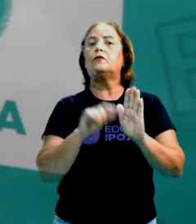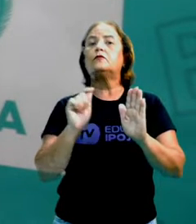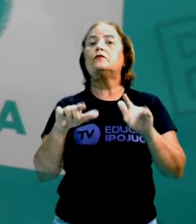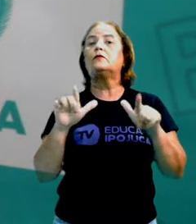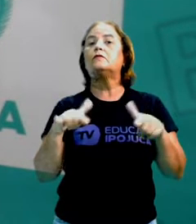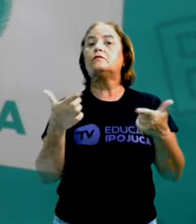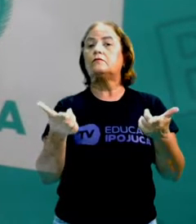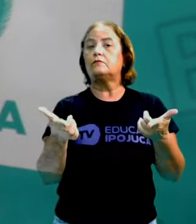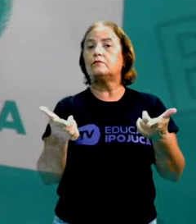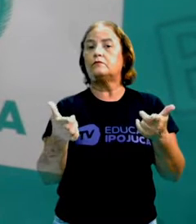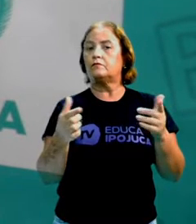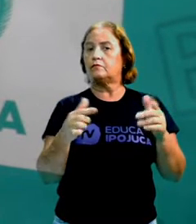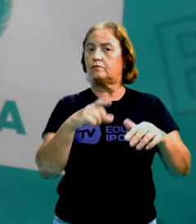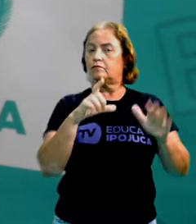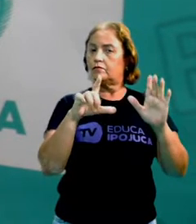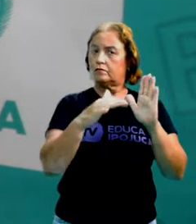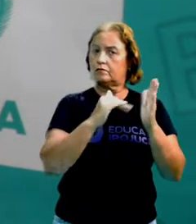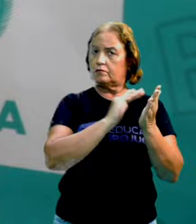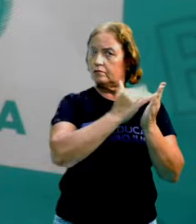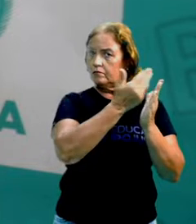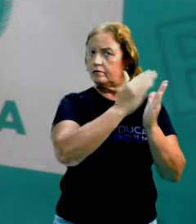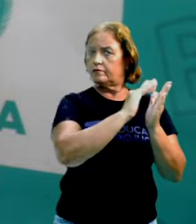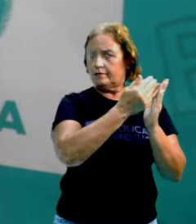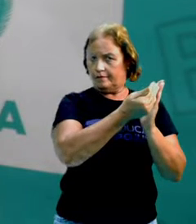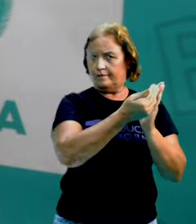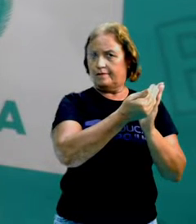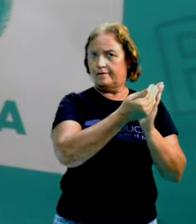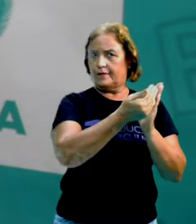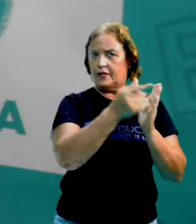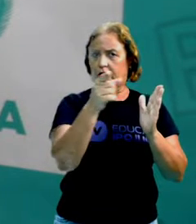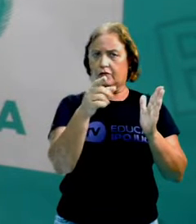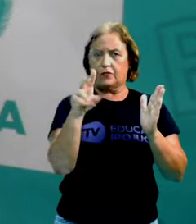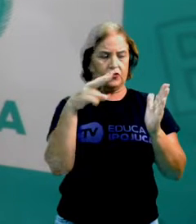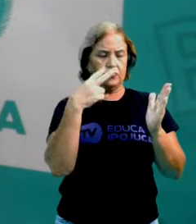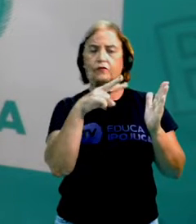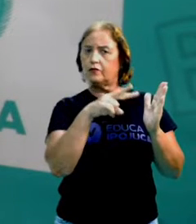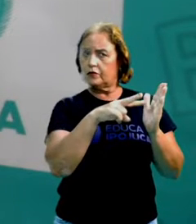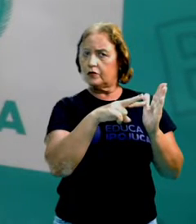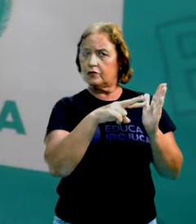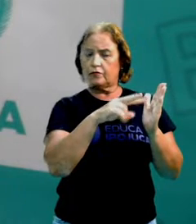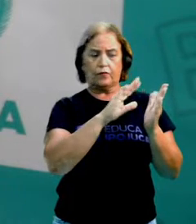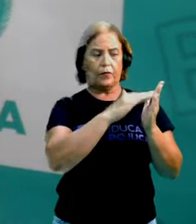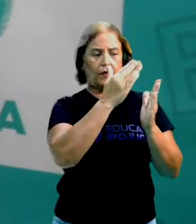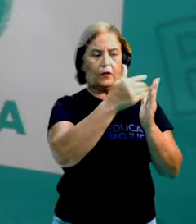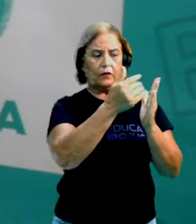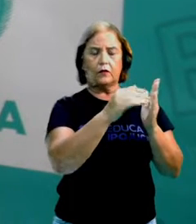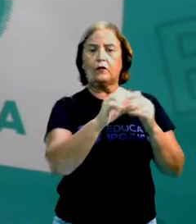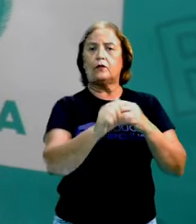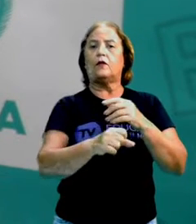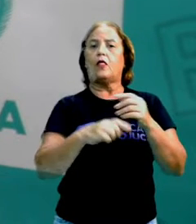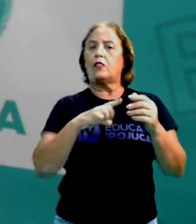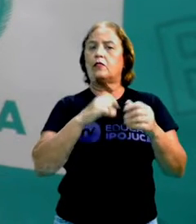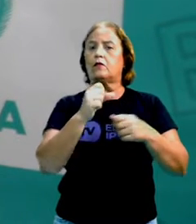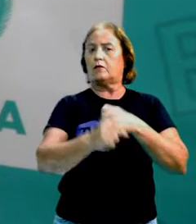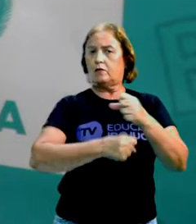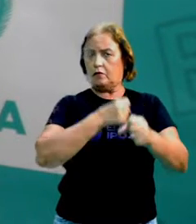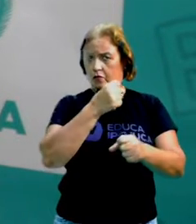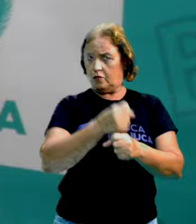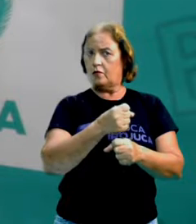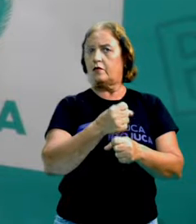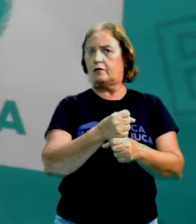lá no calendário seja observado que o calendário aí da casa de vocês tem um ano que nós estamos